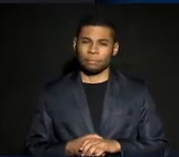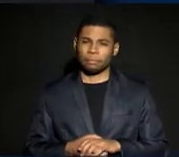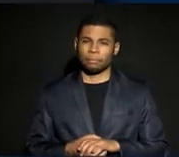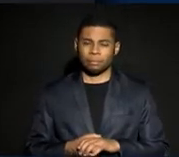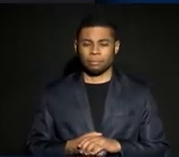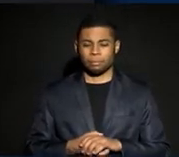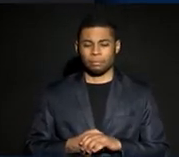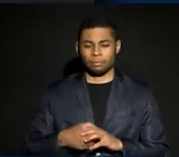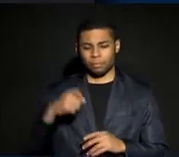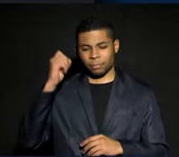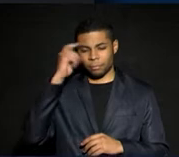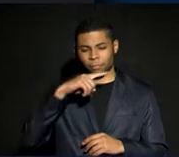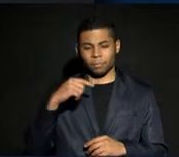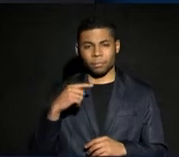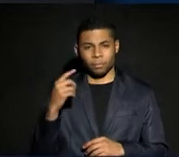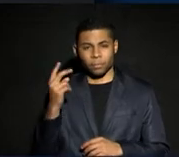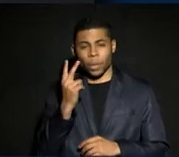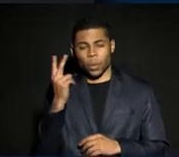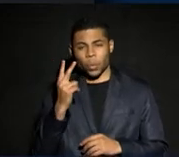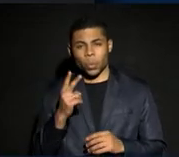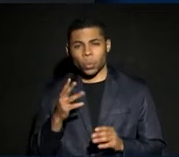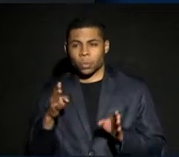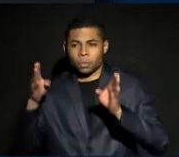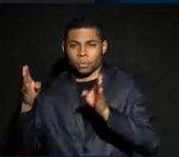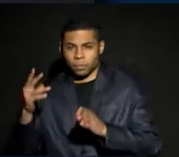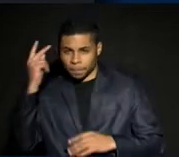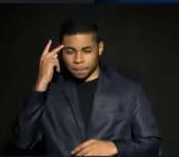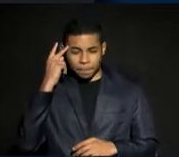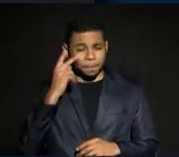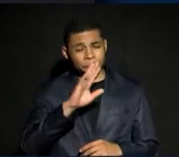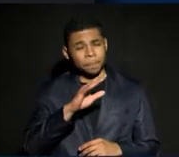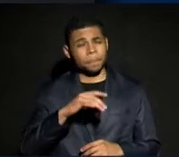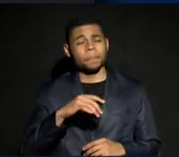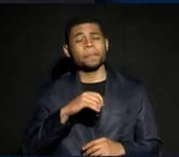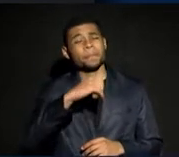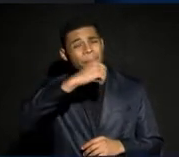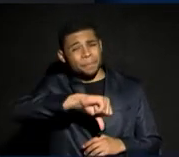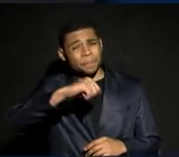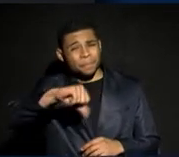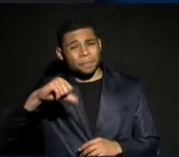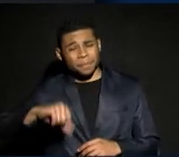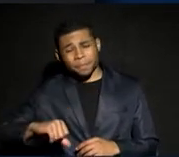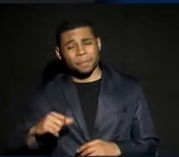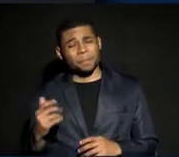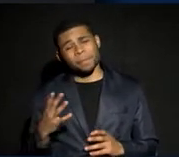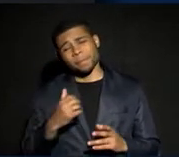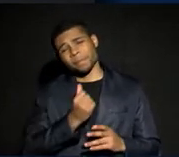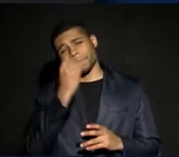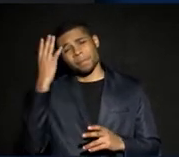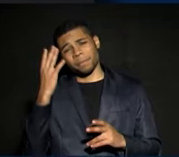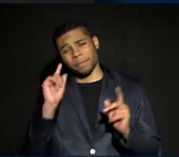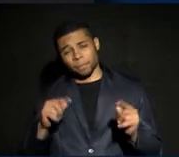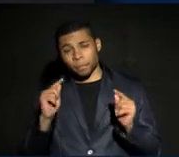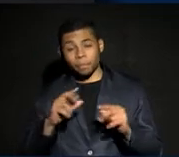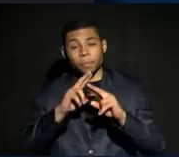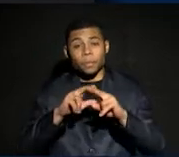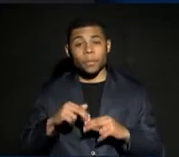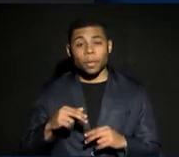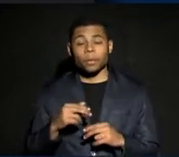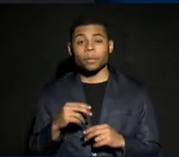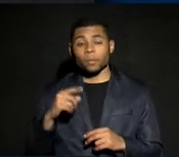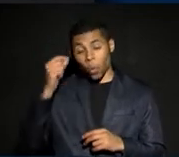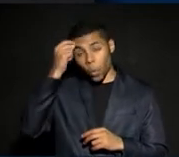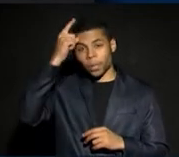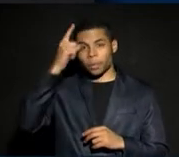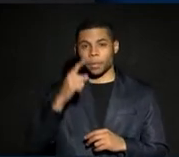que aconteça uma eleição em um turno em São Paulo. Rejeição se deve a vários fatores. O primeiro deles é nível de conhecimento. Você